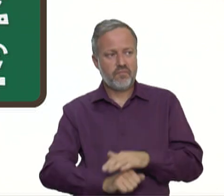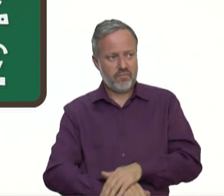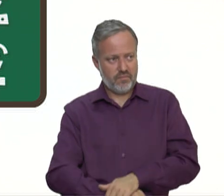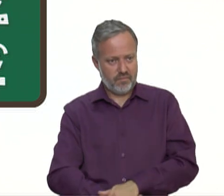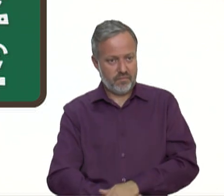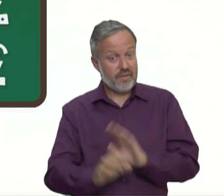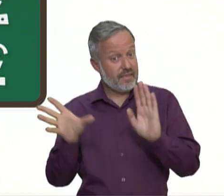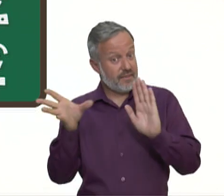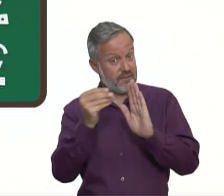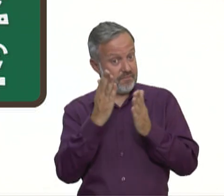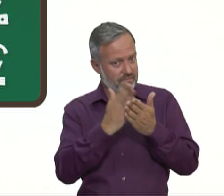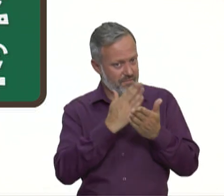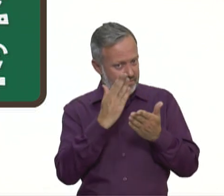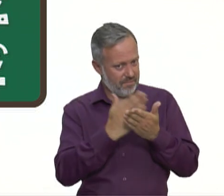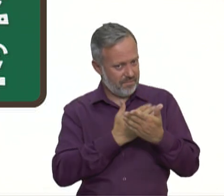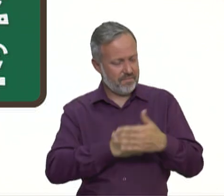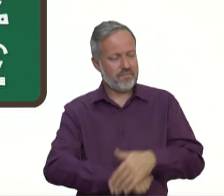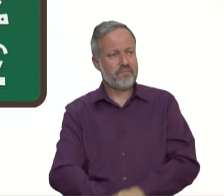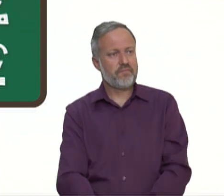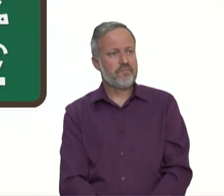Escreve no caderno.